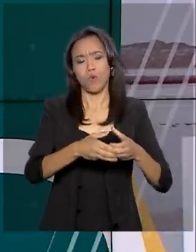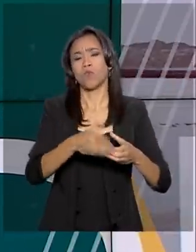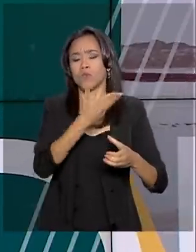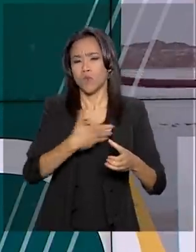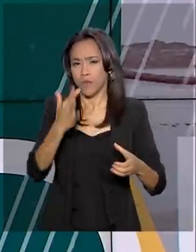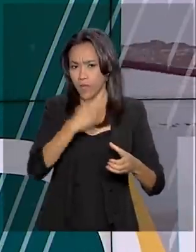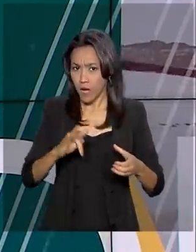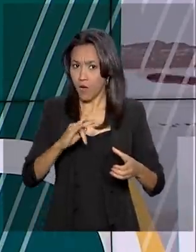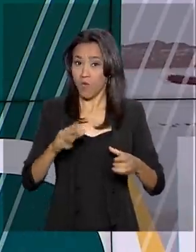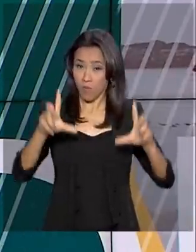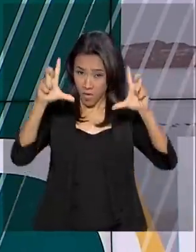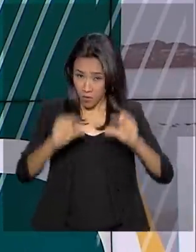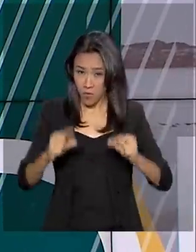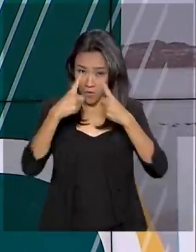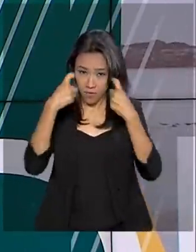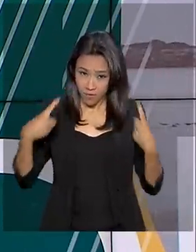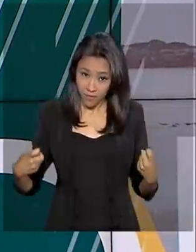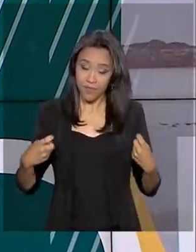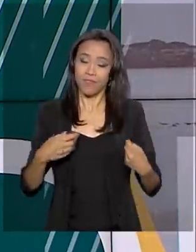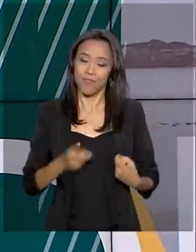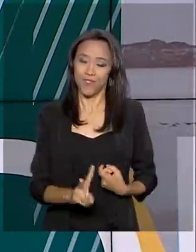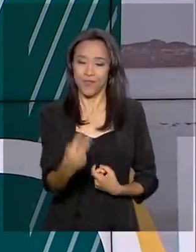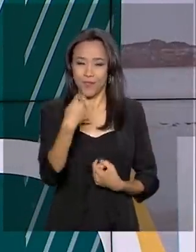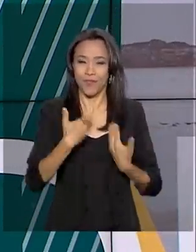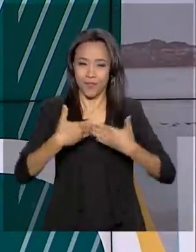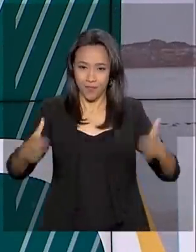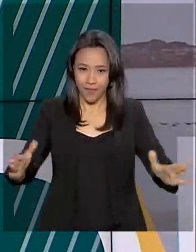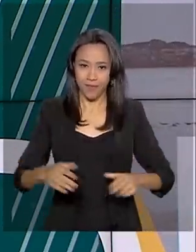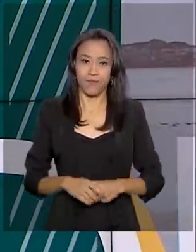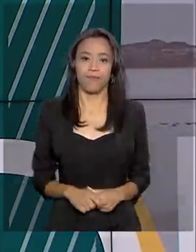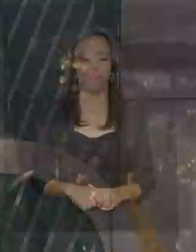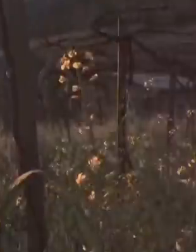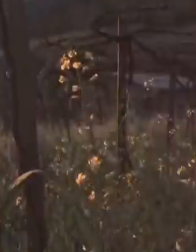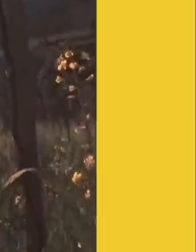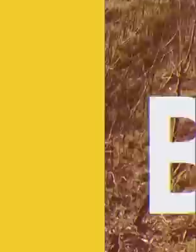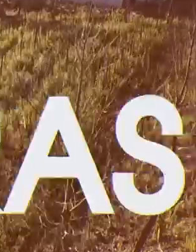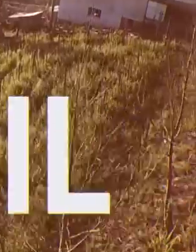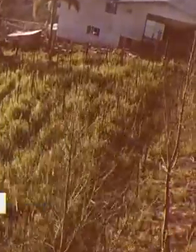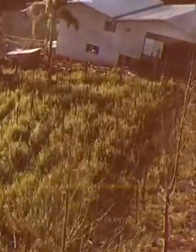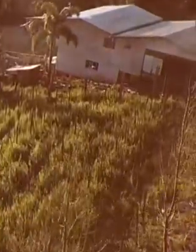criminalidade violenta. Fique com a gente, o Brasil em Dia já está no ar.